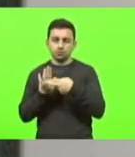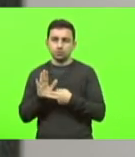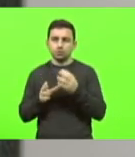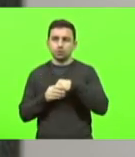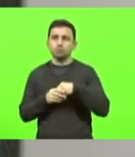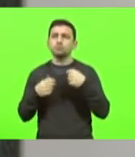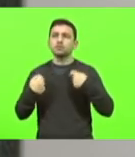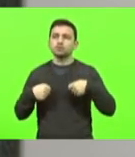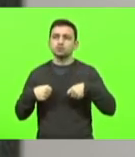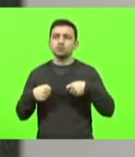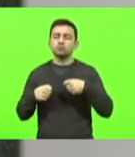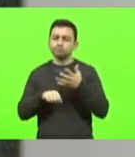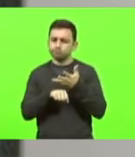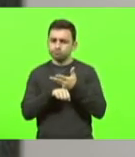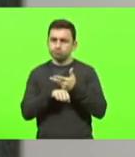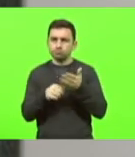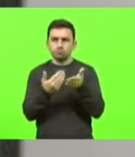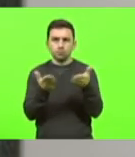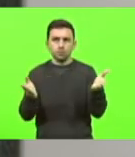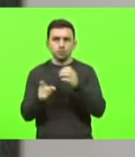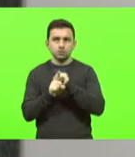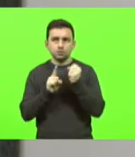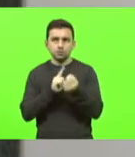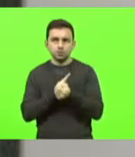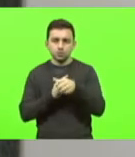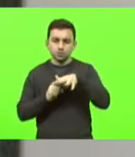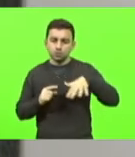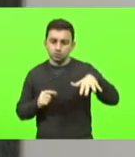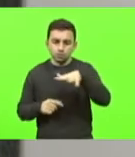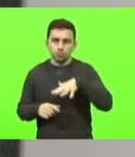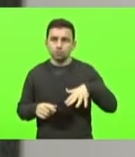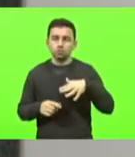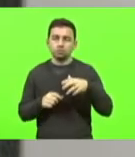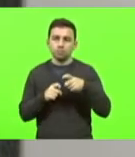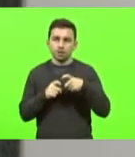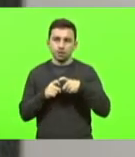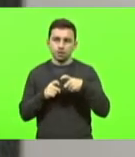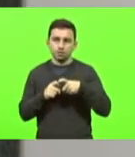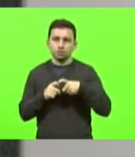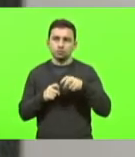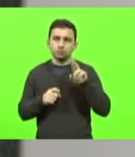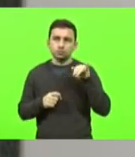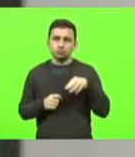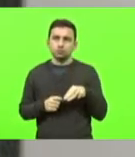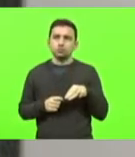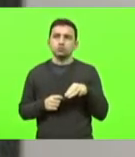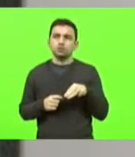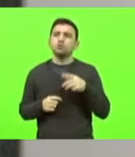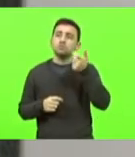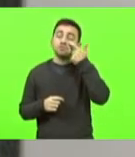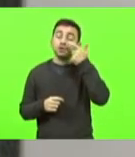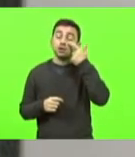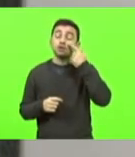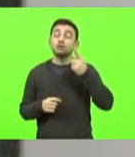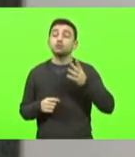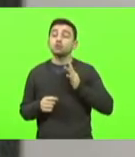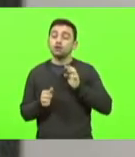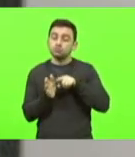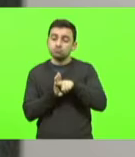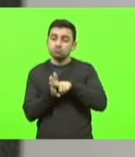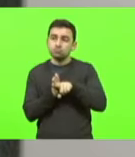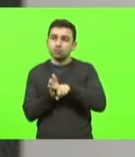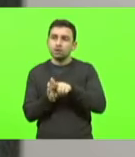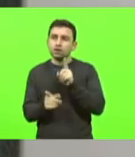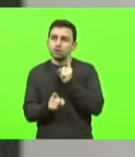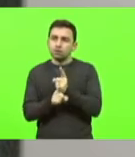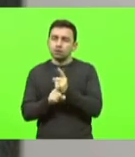suscitar diligência à Sociedade Catarinense de Nefrologia com o objetivo de obter manifestação técnica acerca, primeiro, da